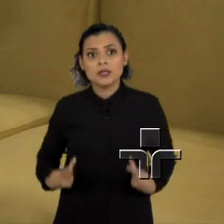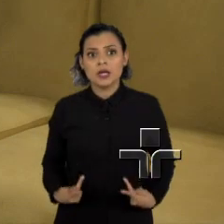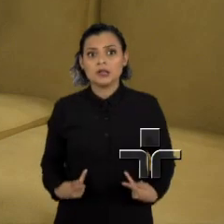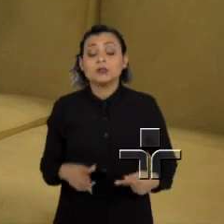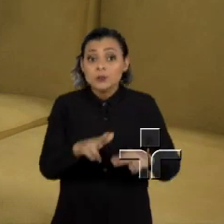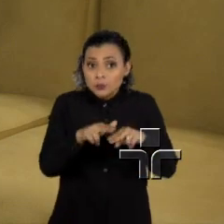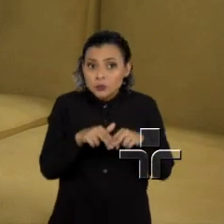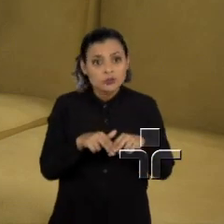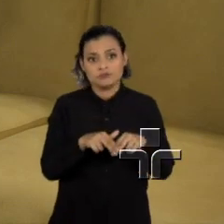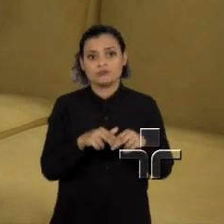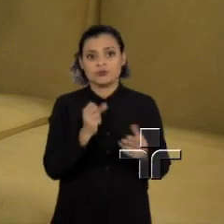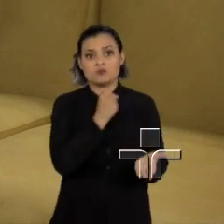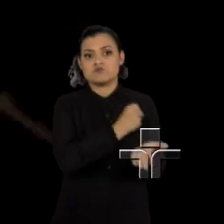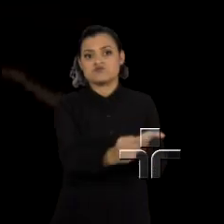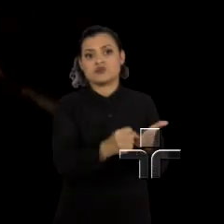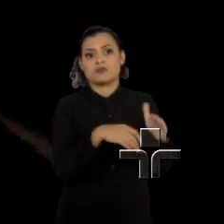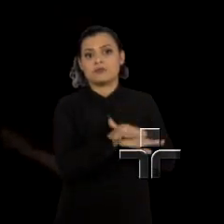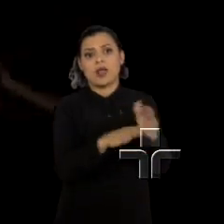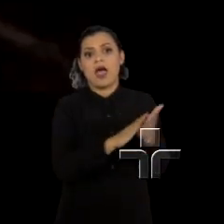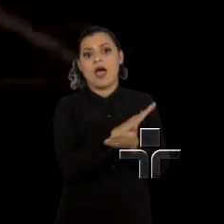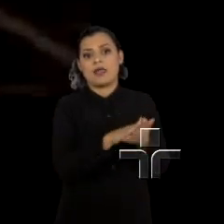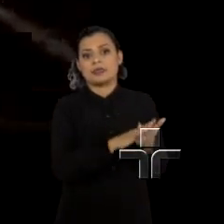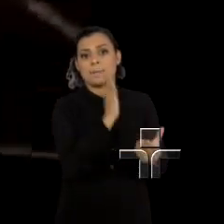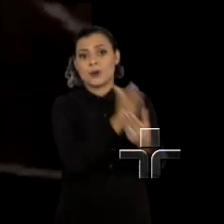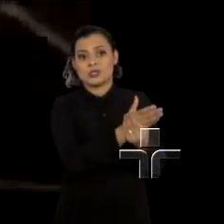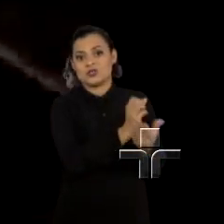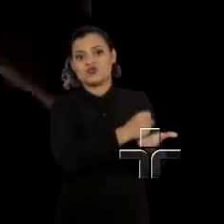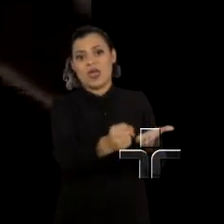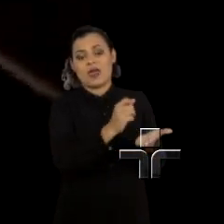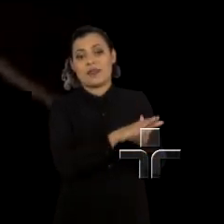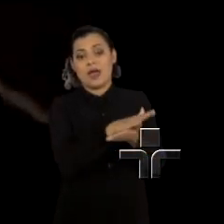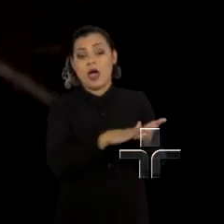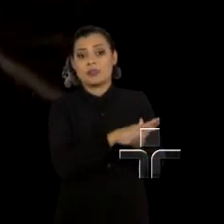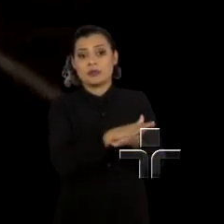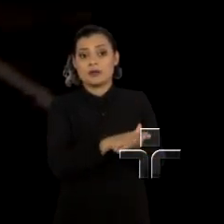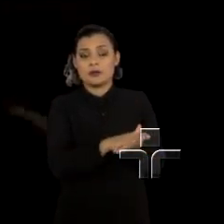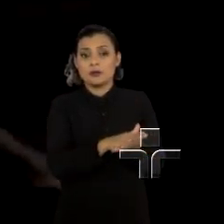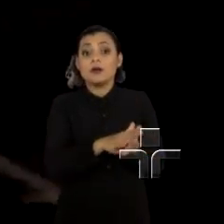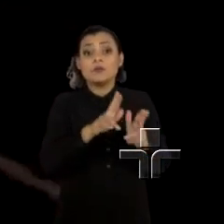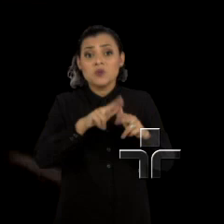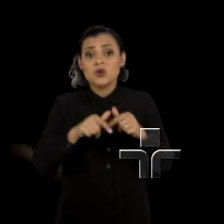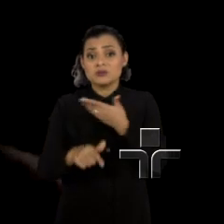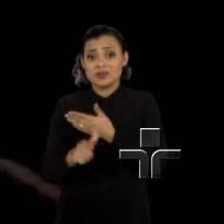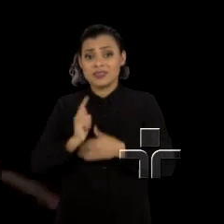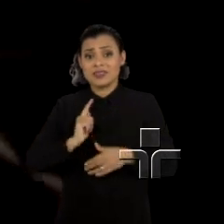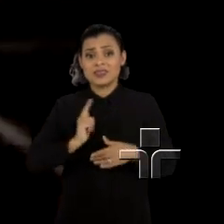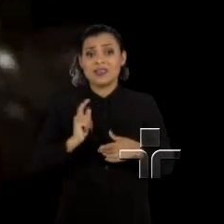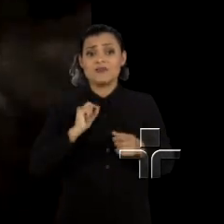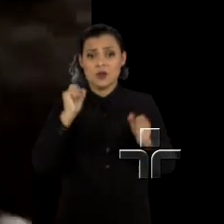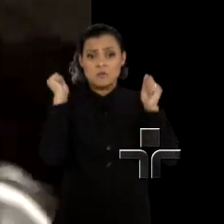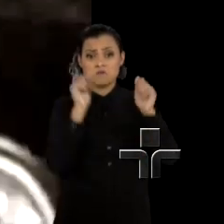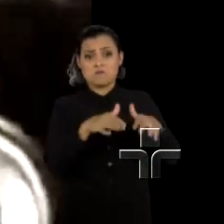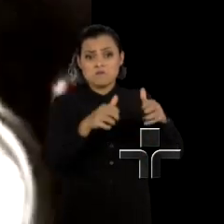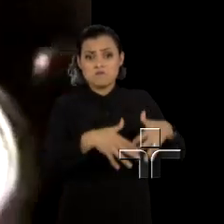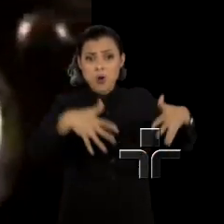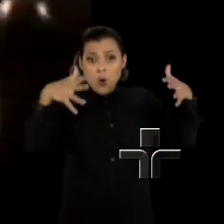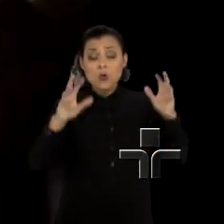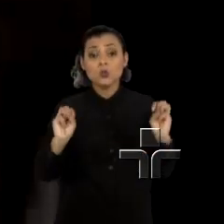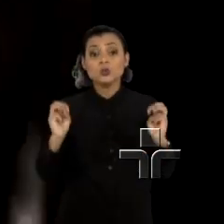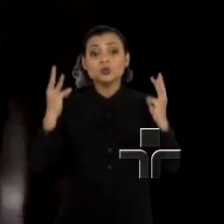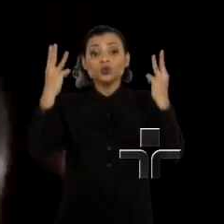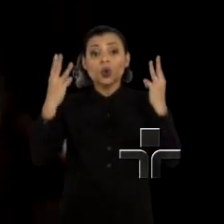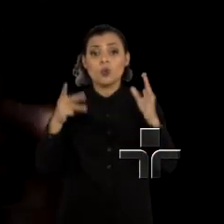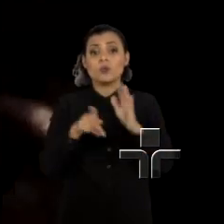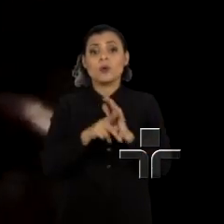não haveria prescrição. O atentado foi uma tentativa fracassada de ataque à bomba durante um show do Dia